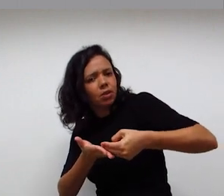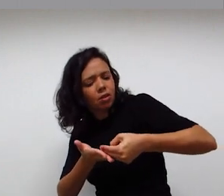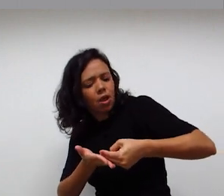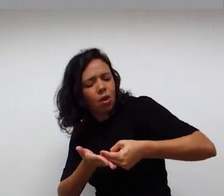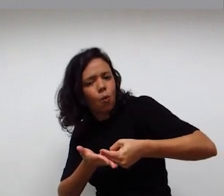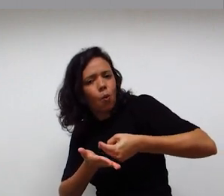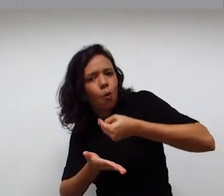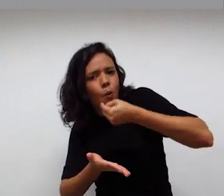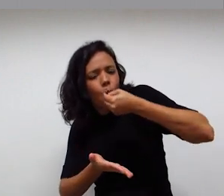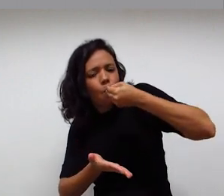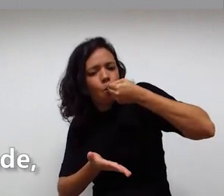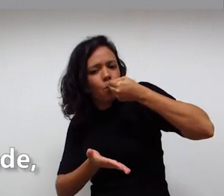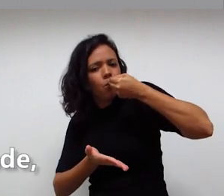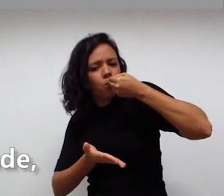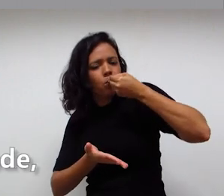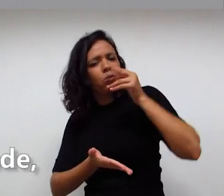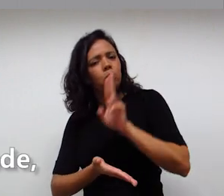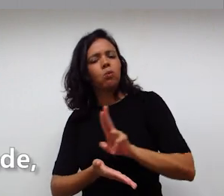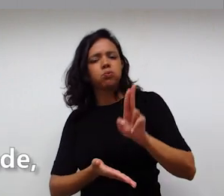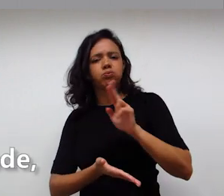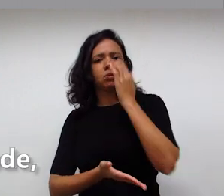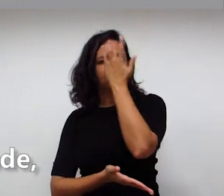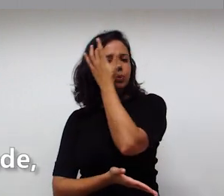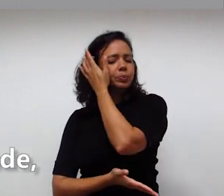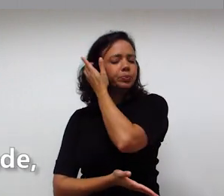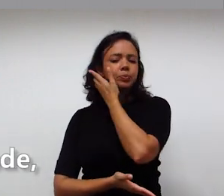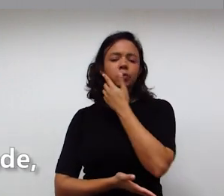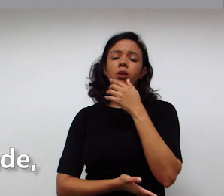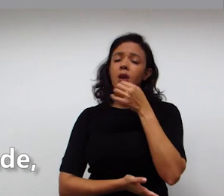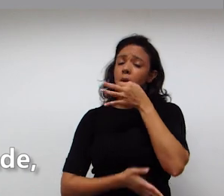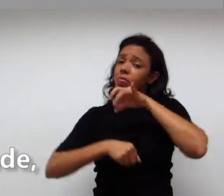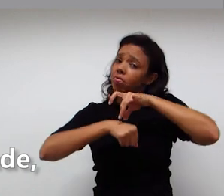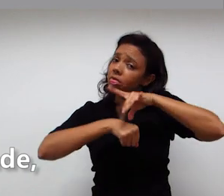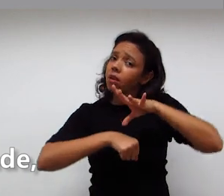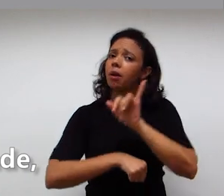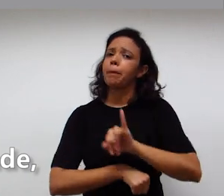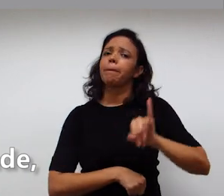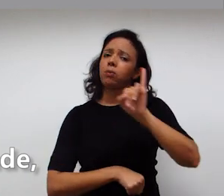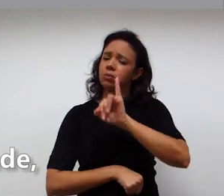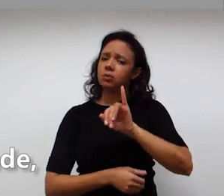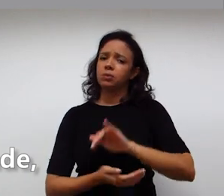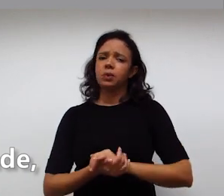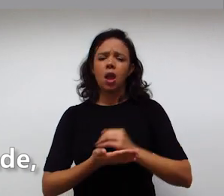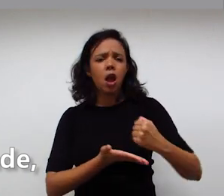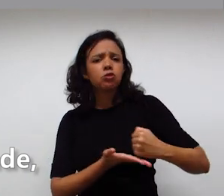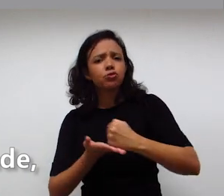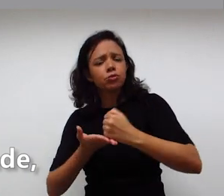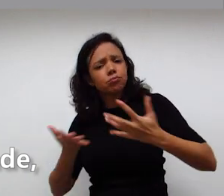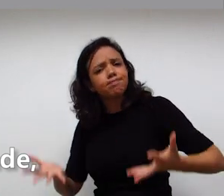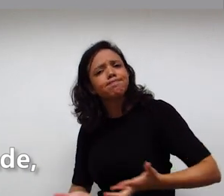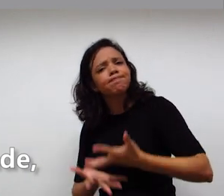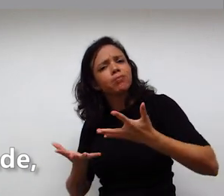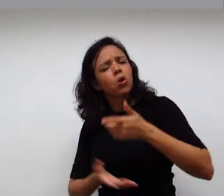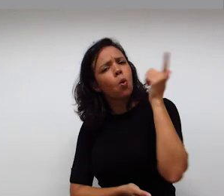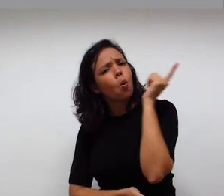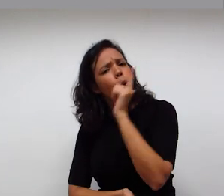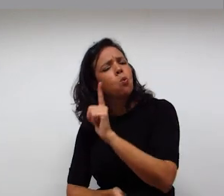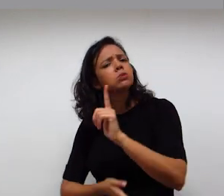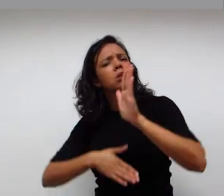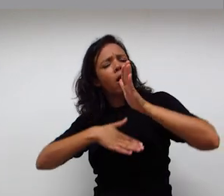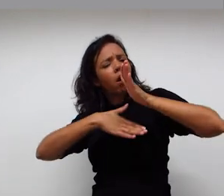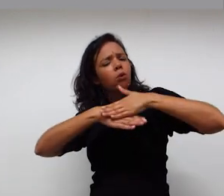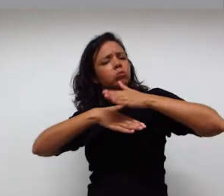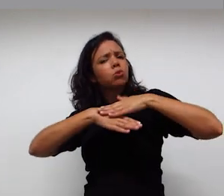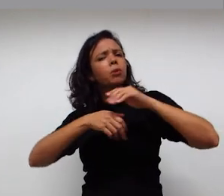nesse talher que ela estiver utilizando. Essa é uma dica importante para ajudar com que a criança consiga fazer essa atividade. Quanto